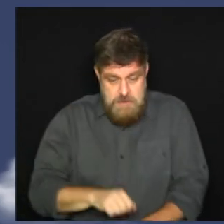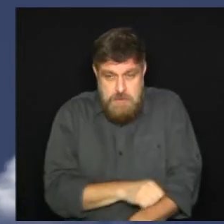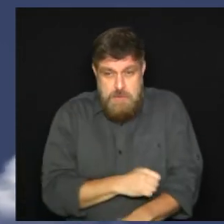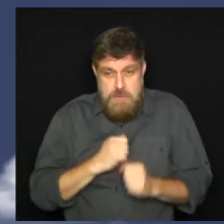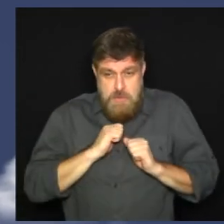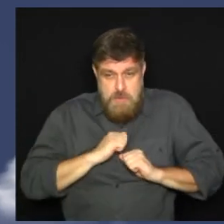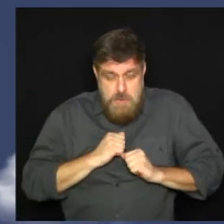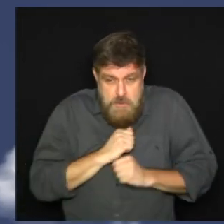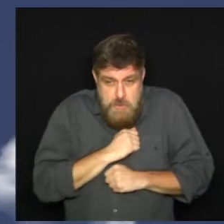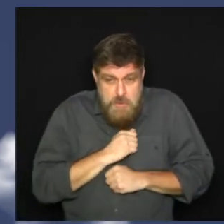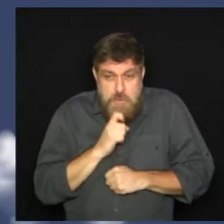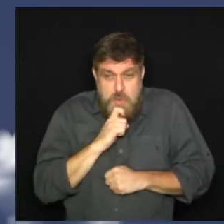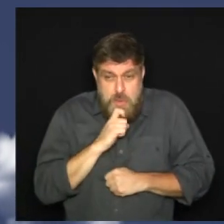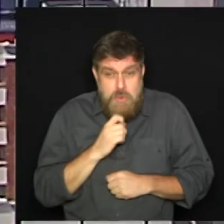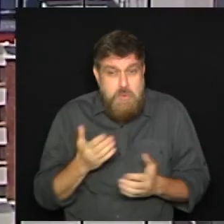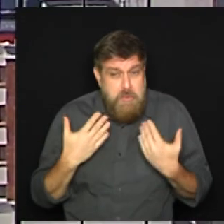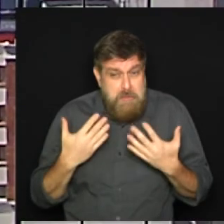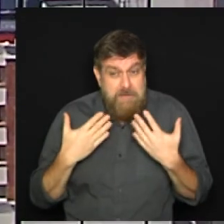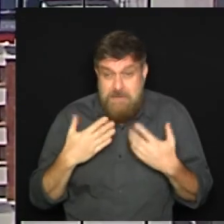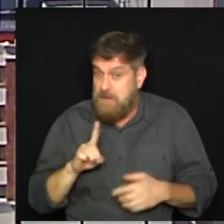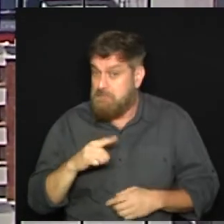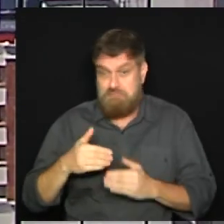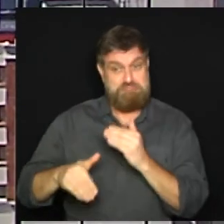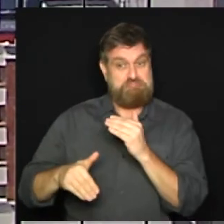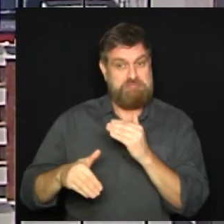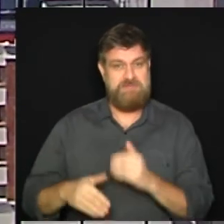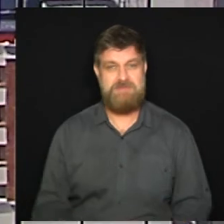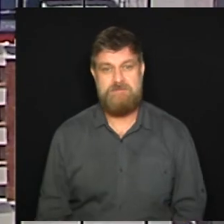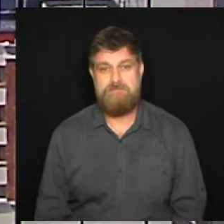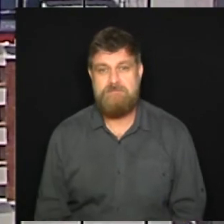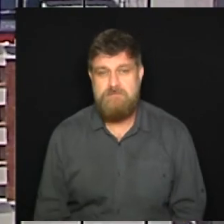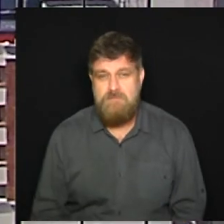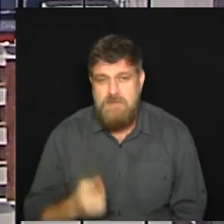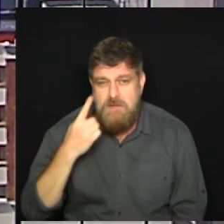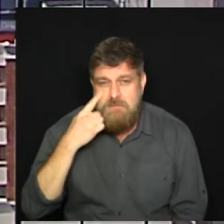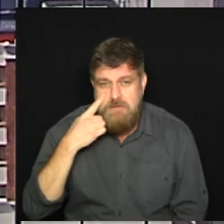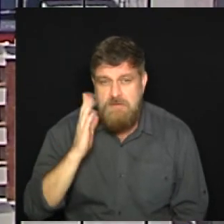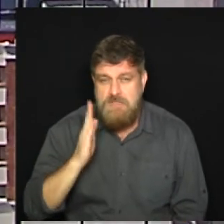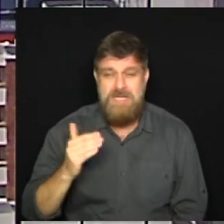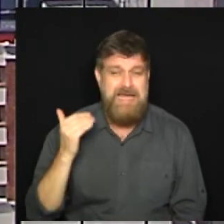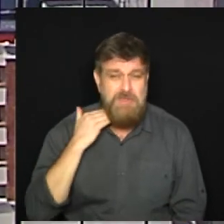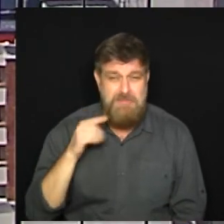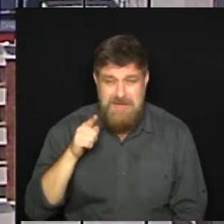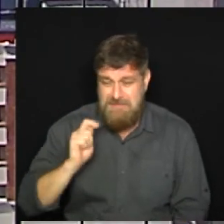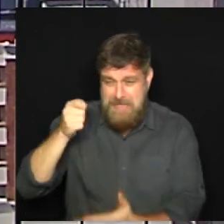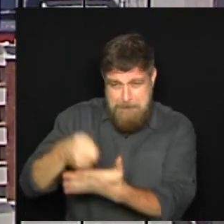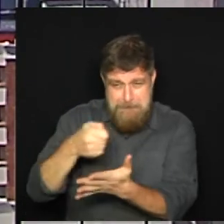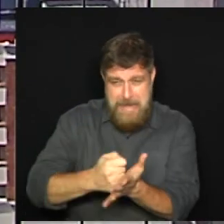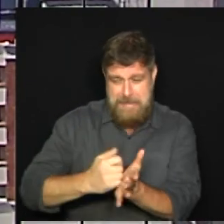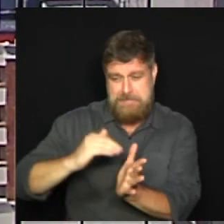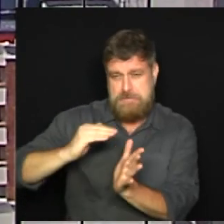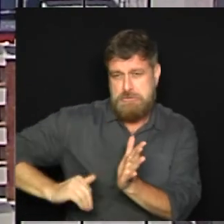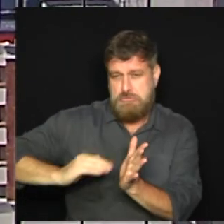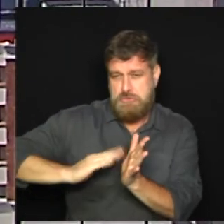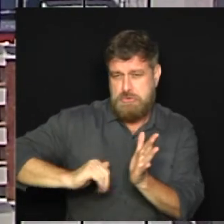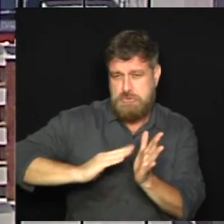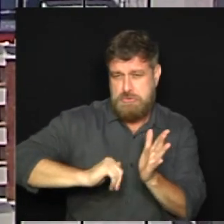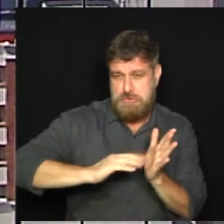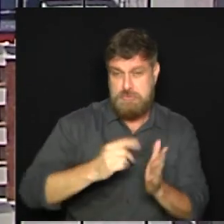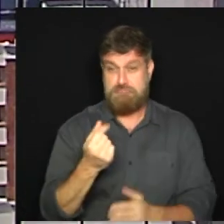um pouco mais frio, hein? Então as temperaturas, olha aí na sua tela, mínima de 19 e a máxima não passa dos